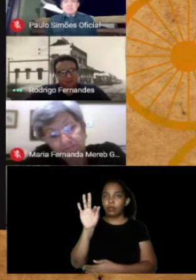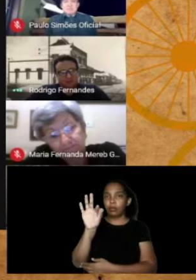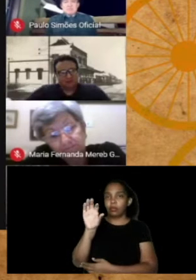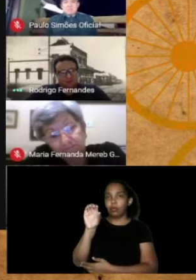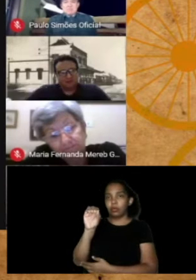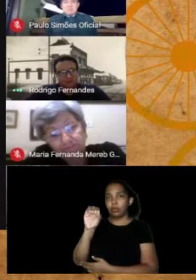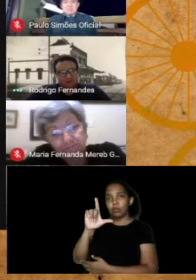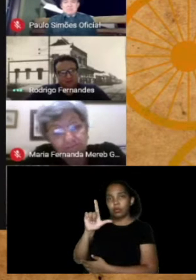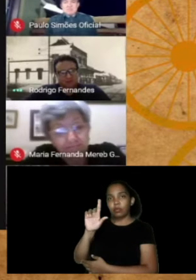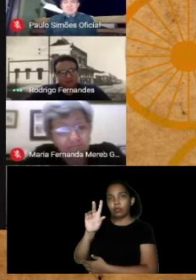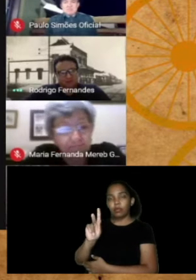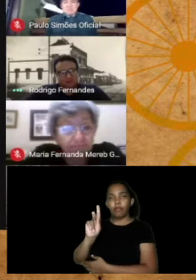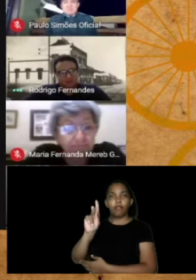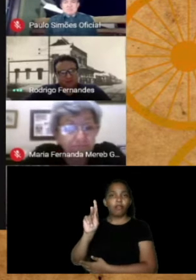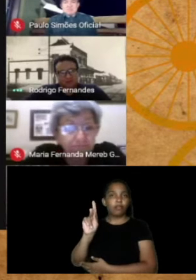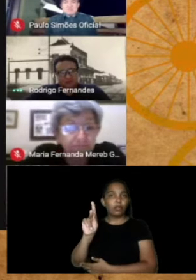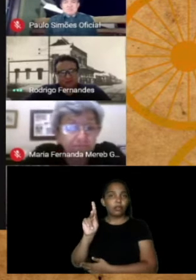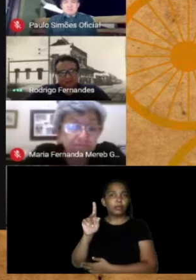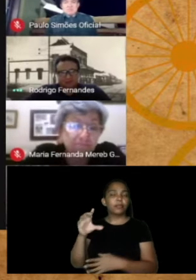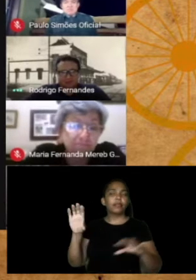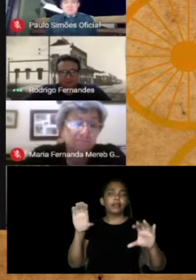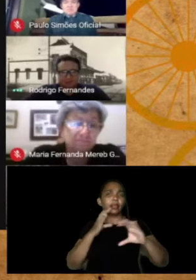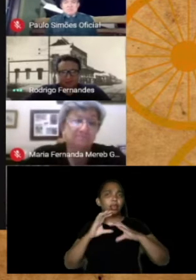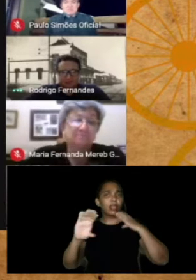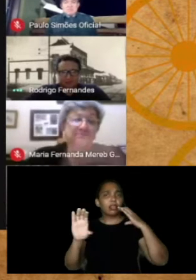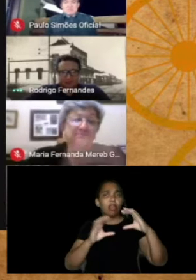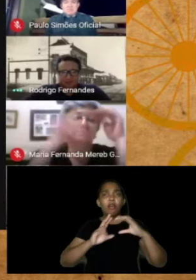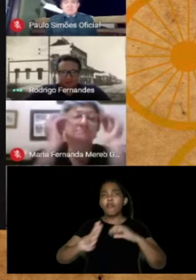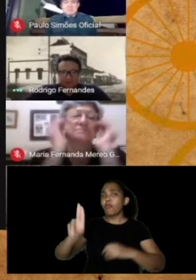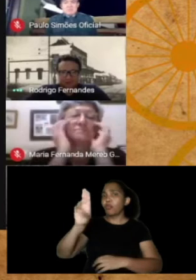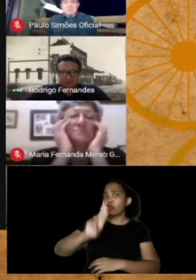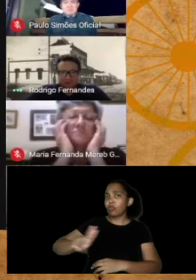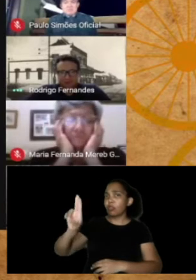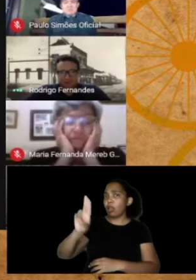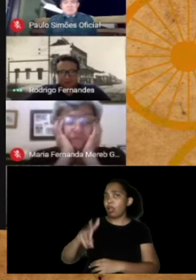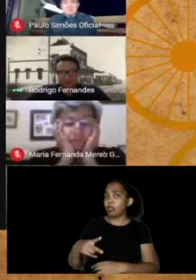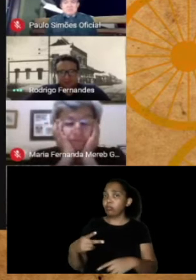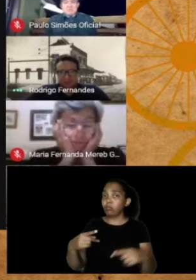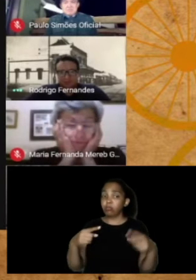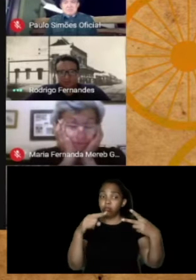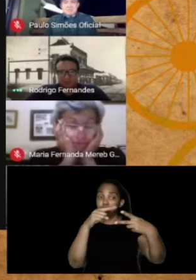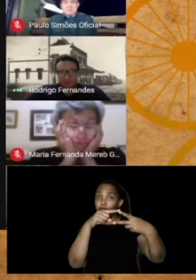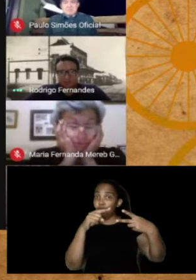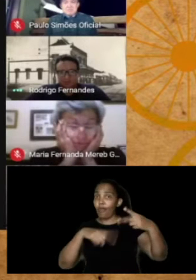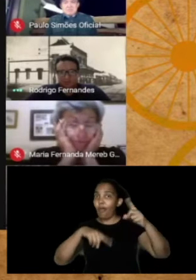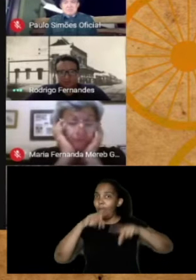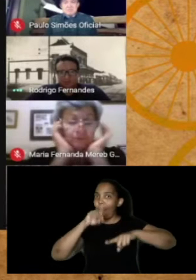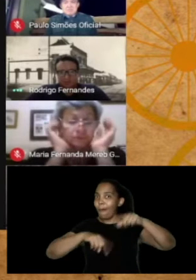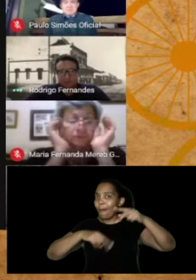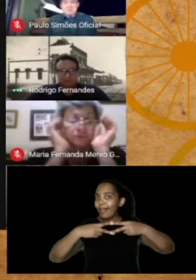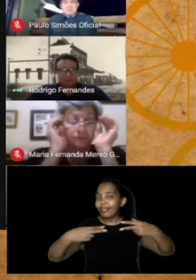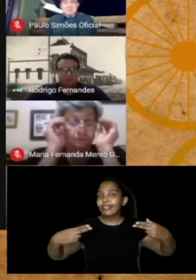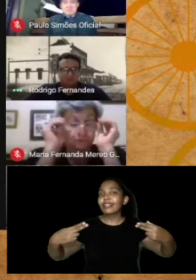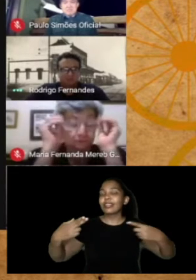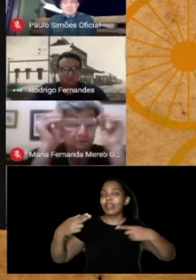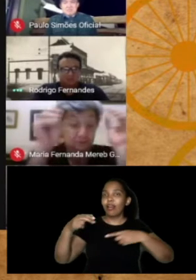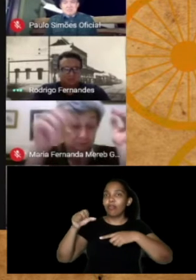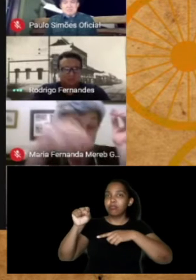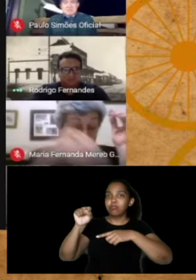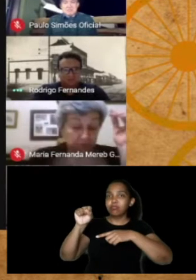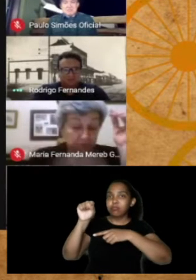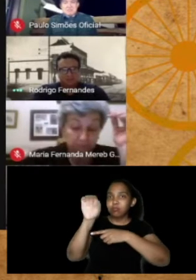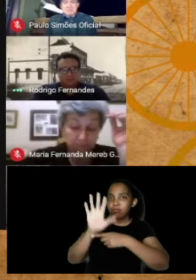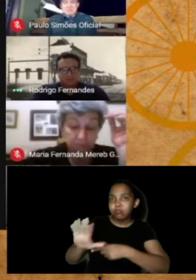Vital foi utilizada nos dois materiais que fizemos audiovisual, tanto a exposição fotográfica